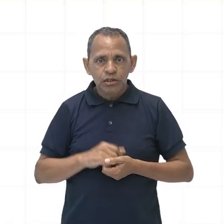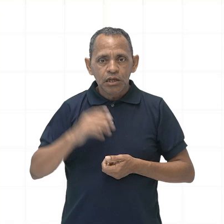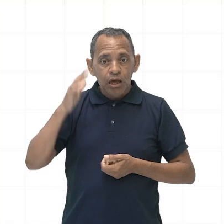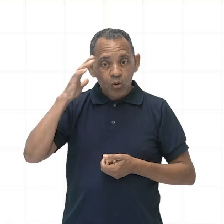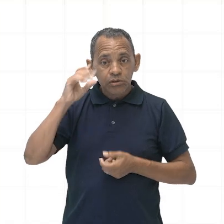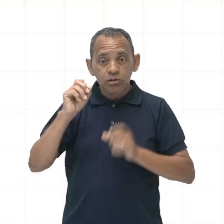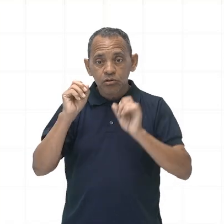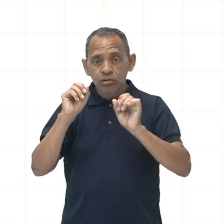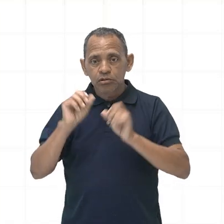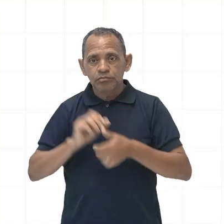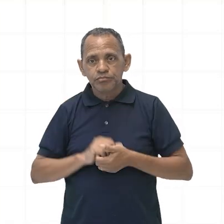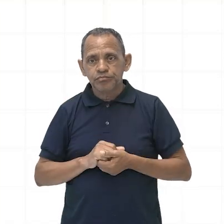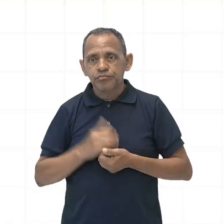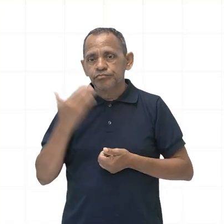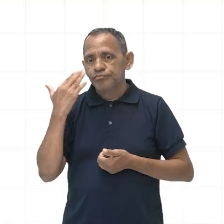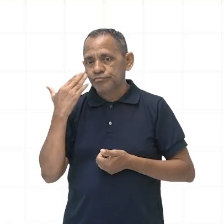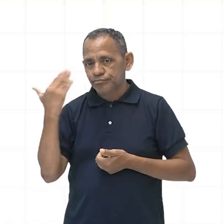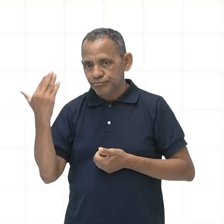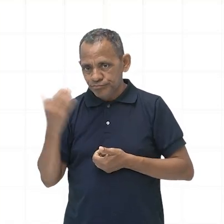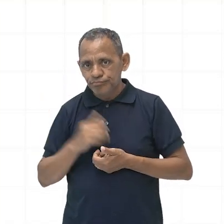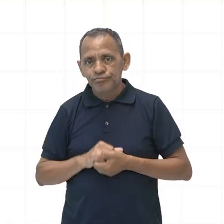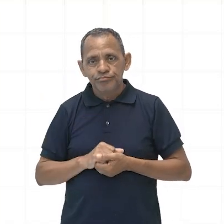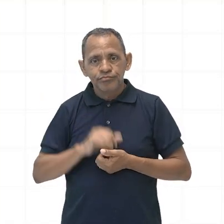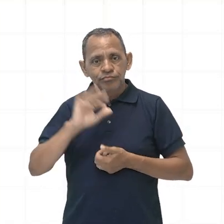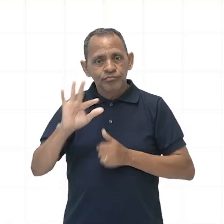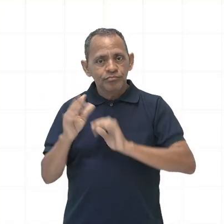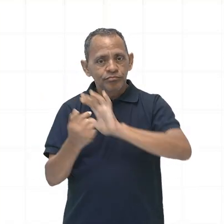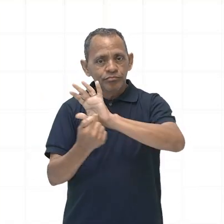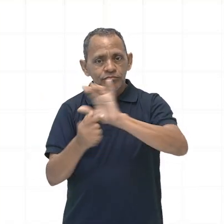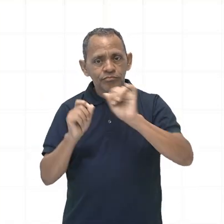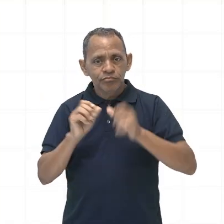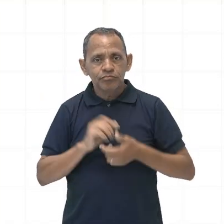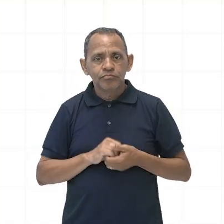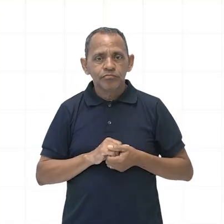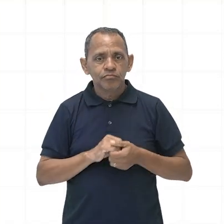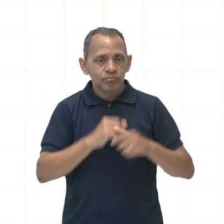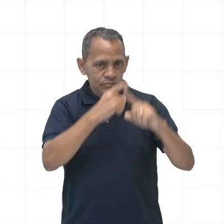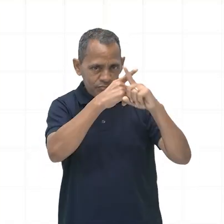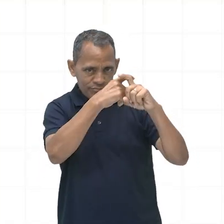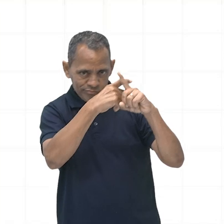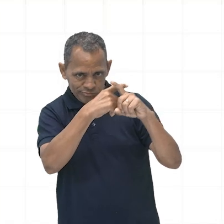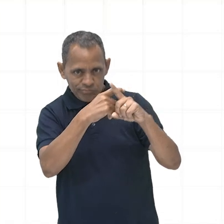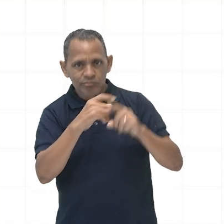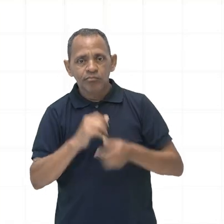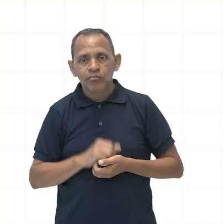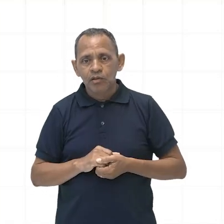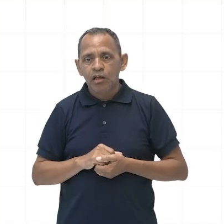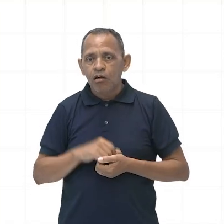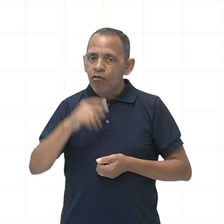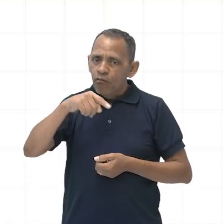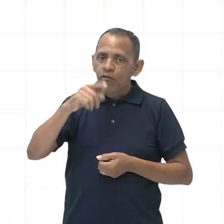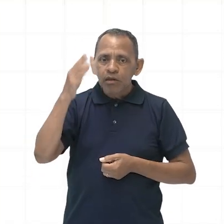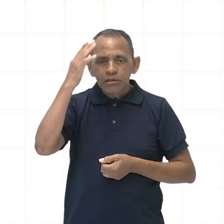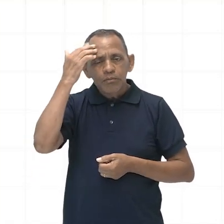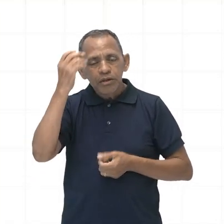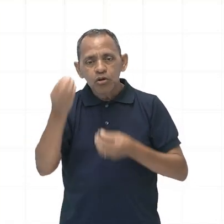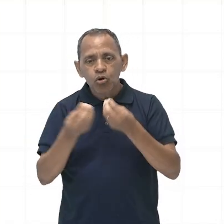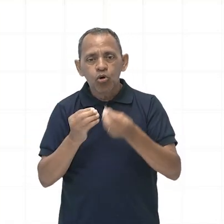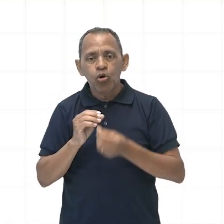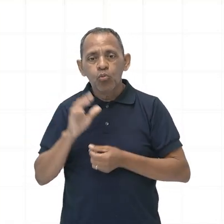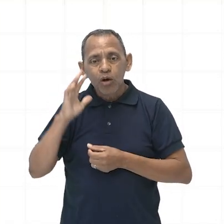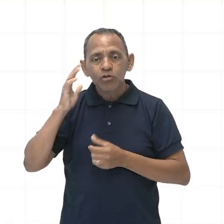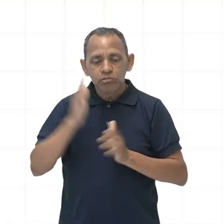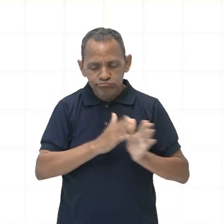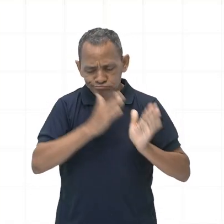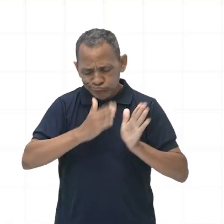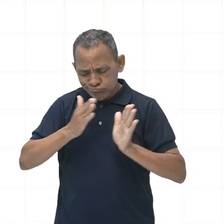aconteceu aqui, ó. Foi isso que aconteceu aqui. Vou colocar um asterisco para você saber aqui, ó. Foi isso que aconteceu ali, por isso